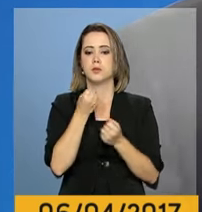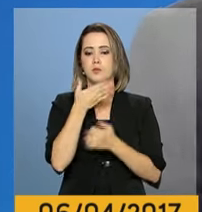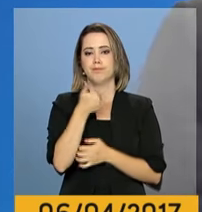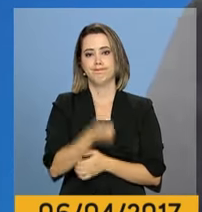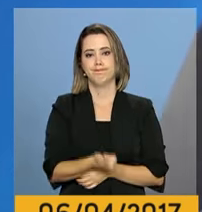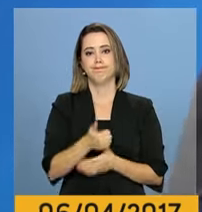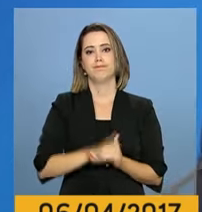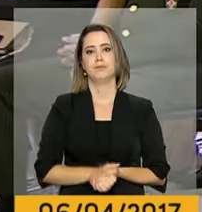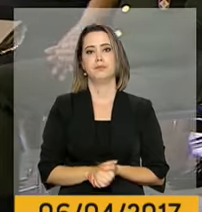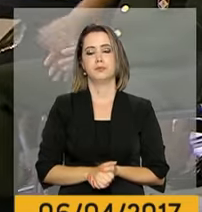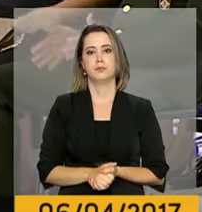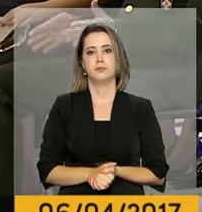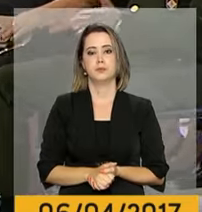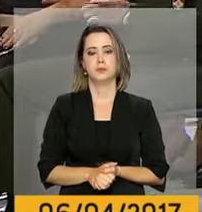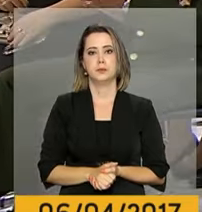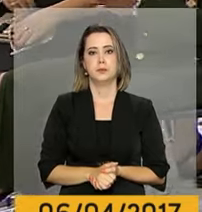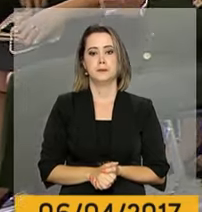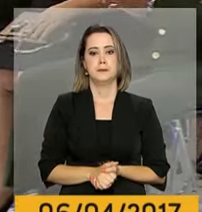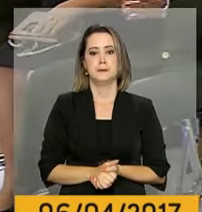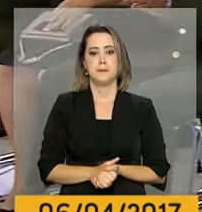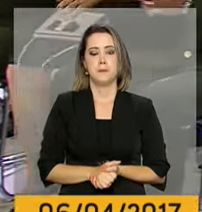obrigado.